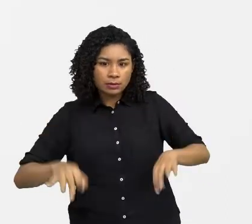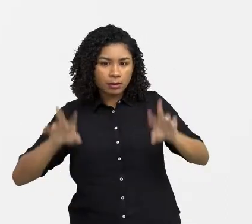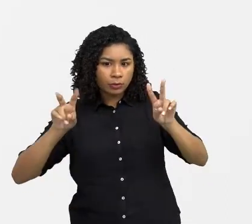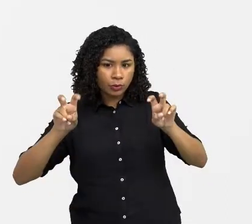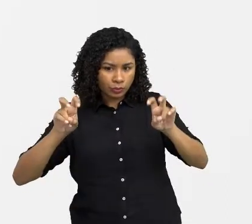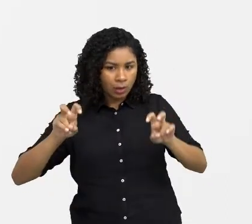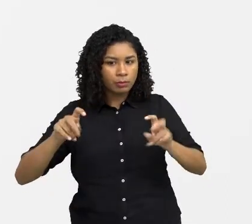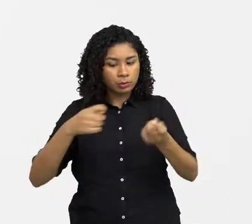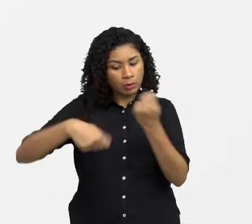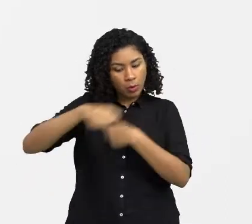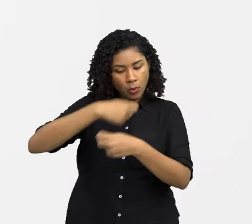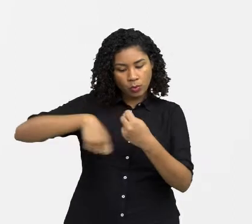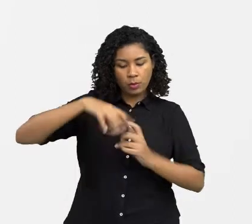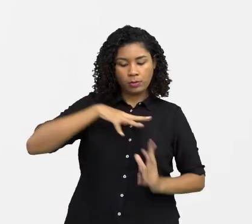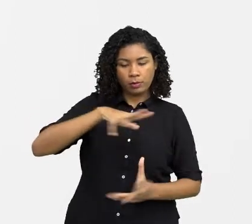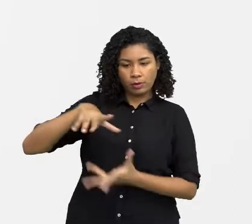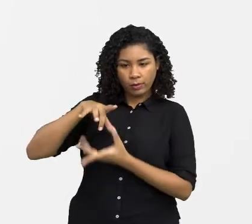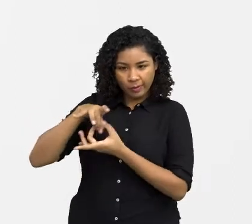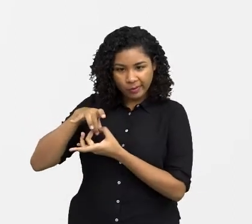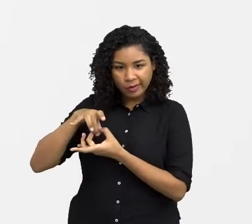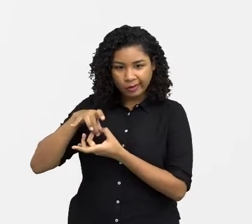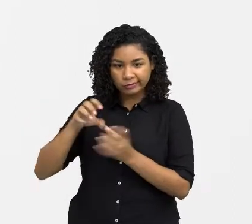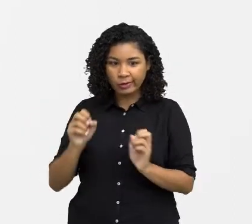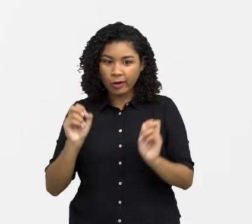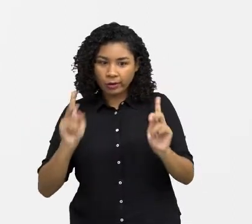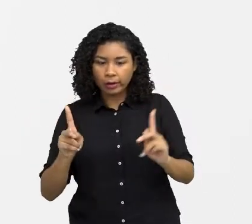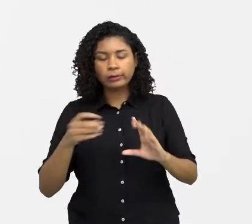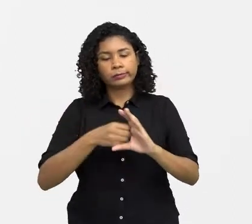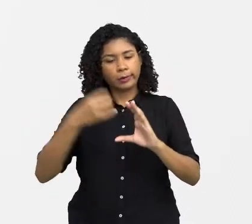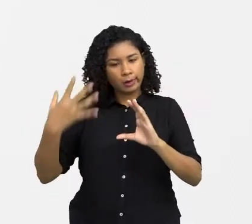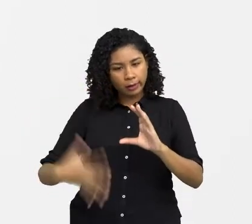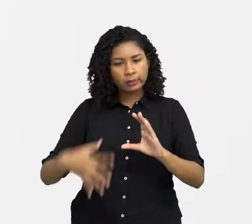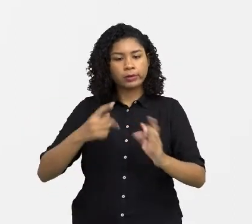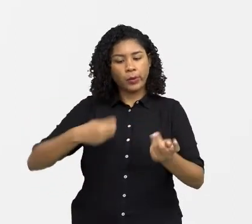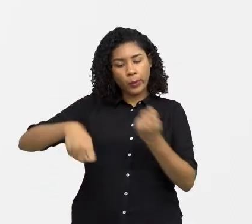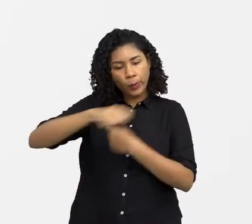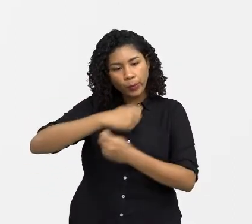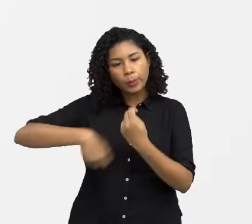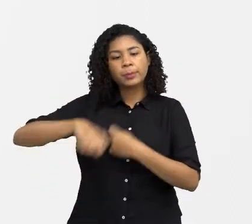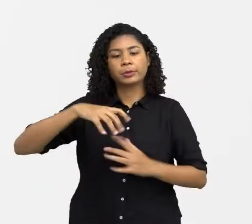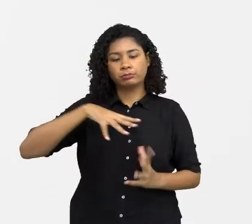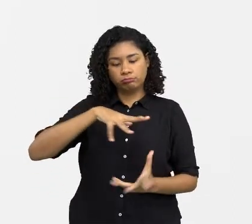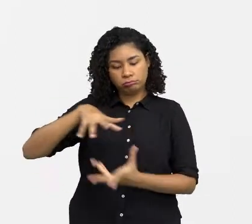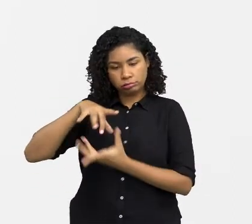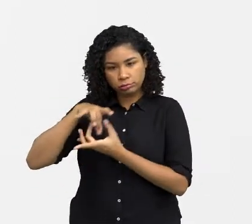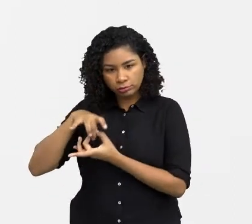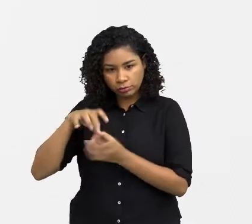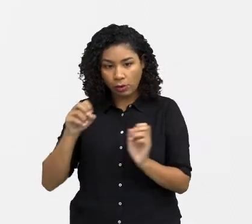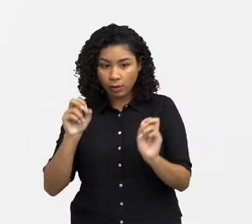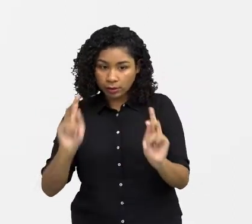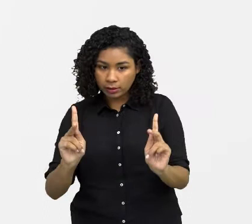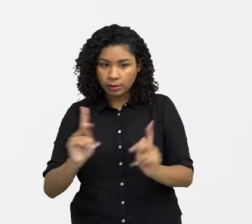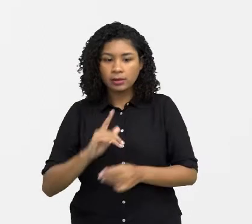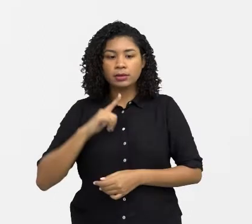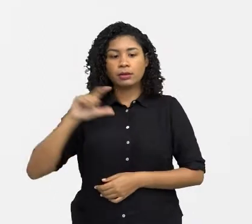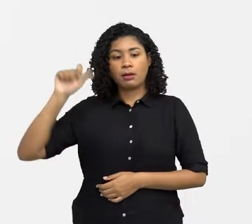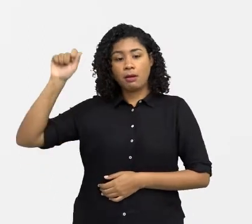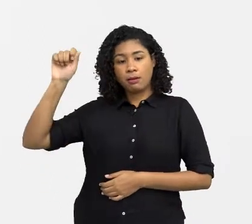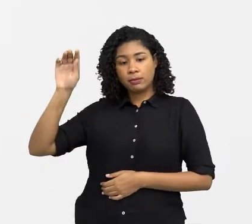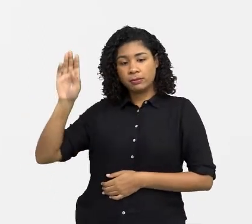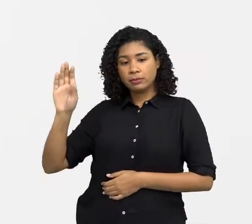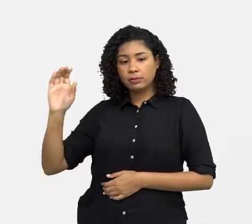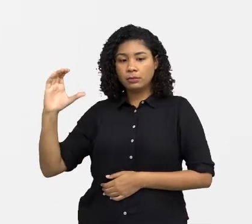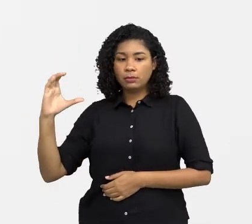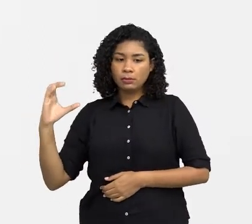uma informação correta sobre a globalização, sobre as características econômicas da globalização. Temos aí a letra A,